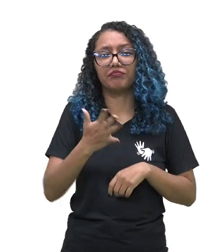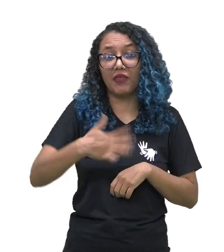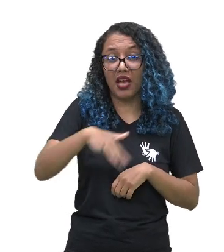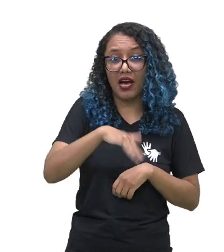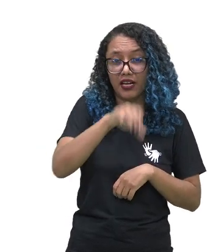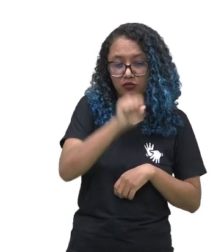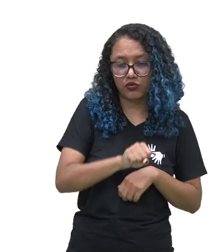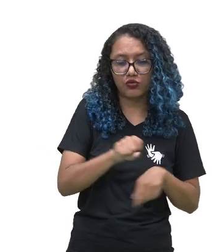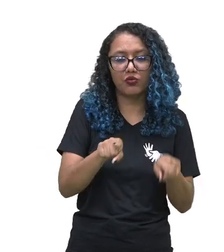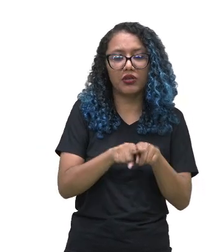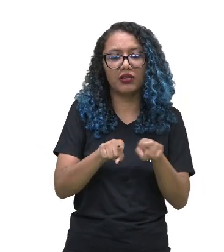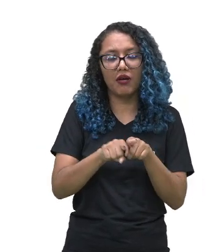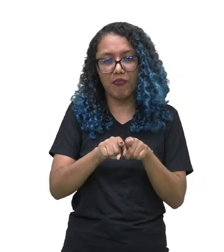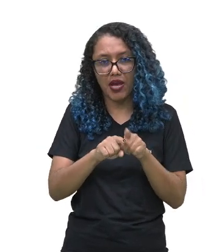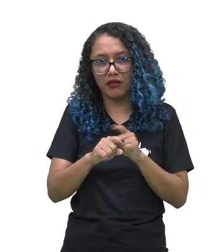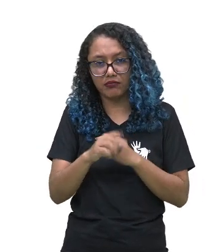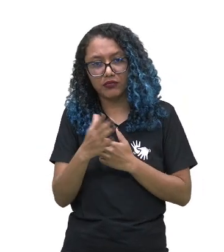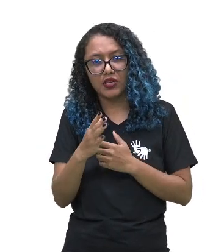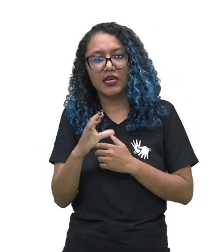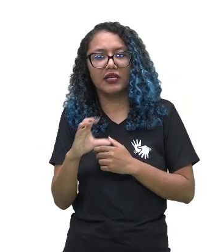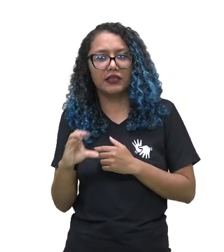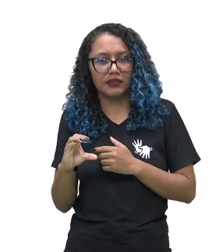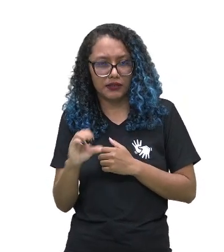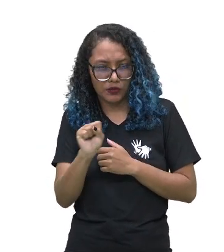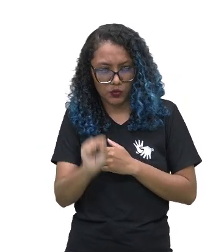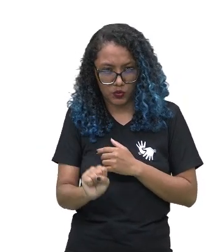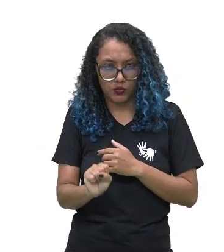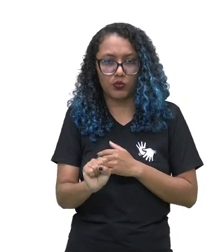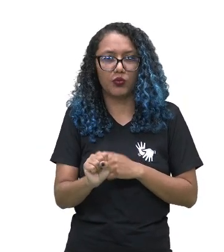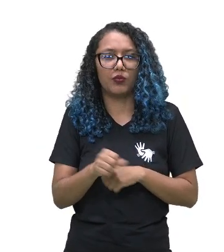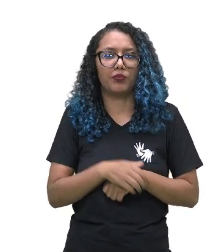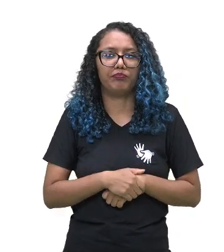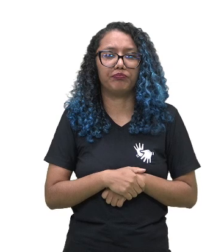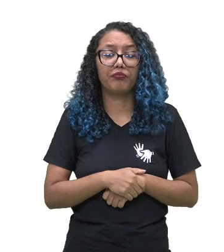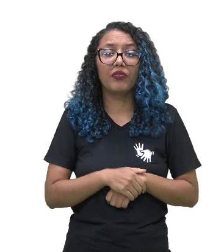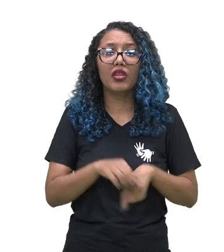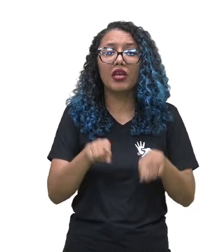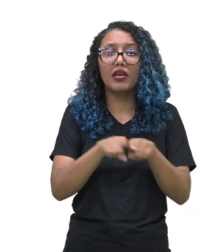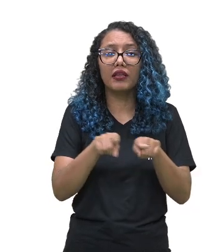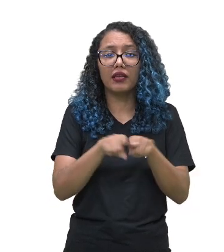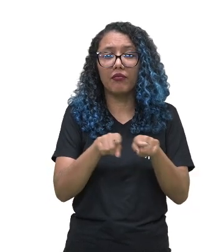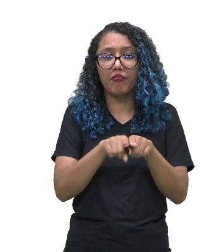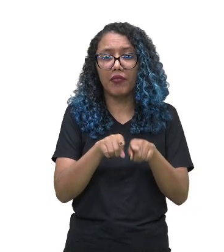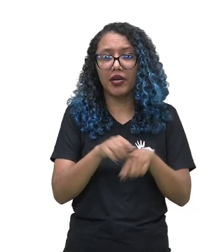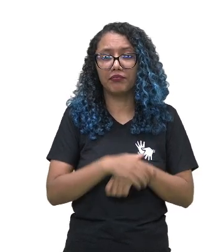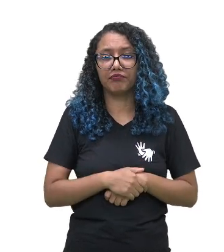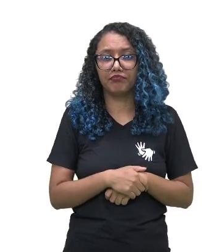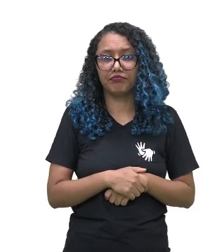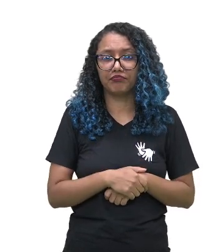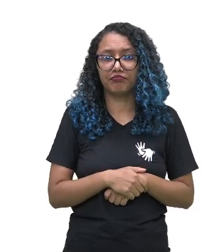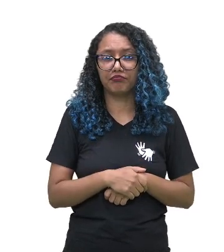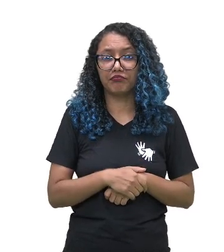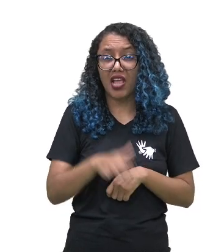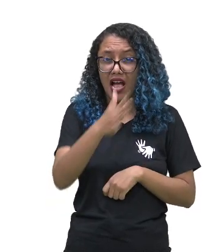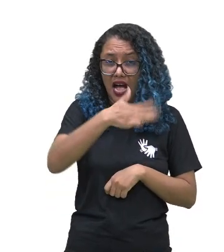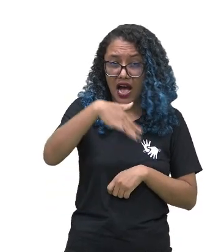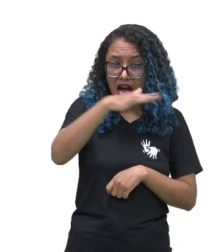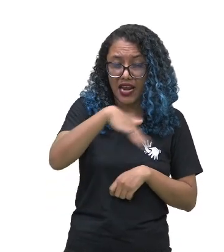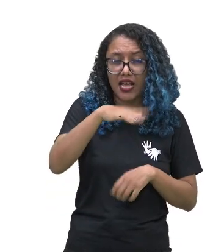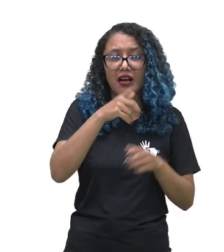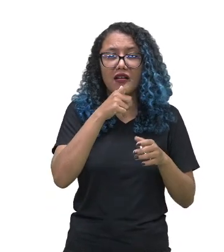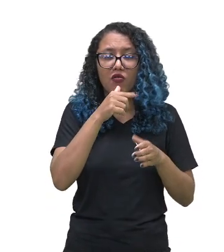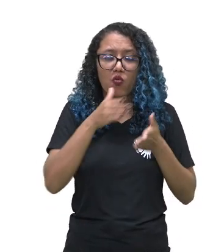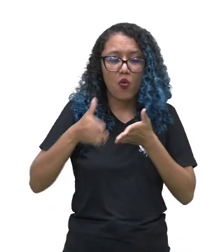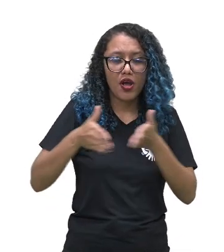o centro-sul do país, bem como esta região dos altos afluentes do Amazonas,